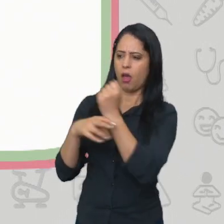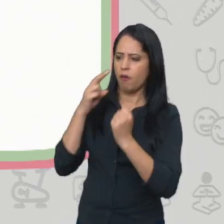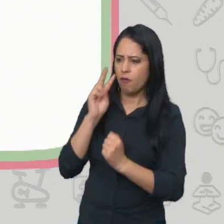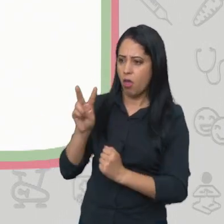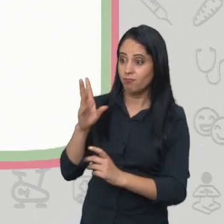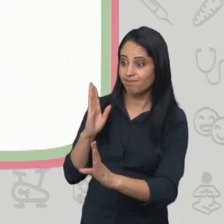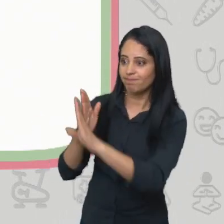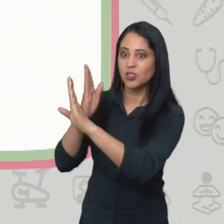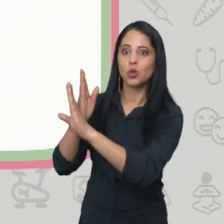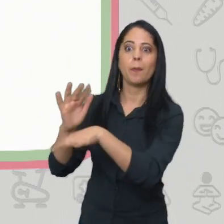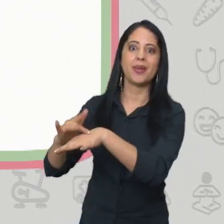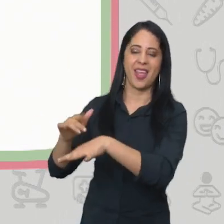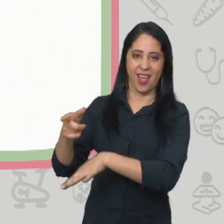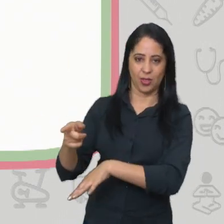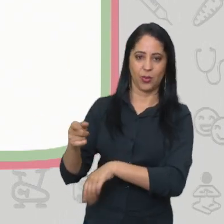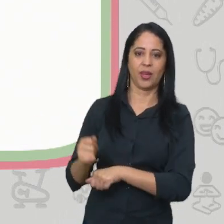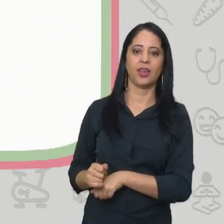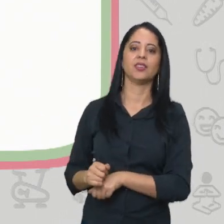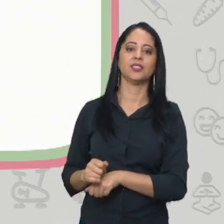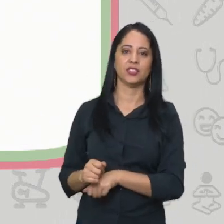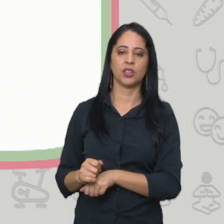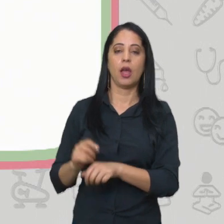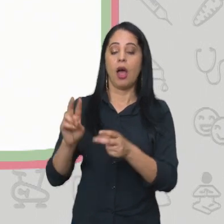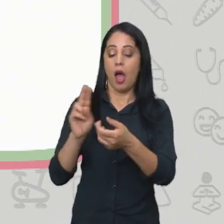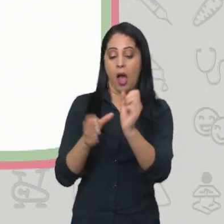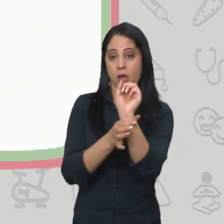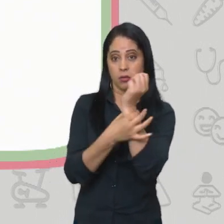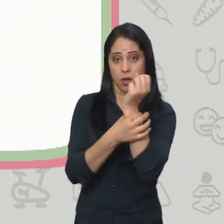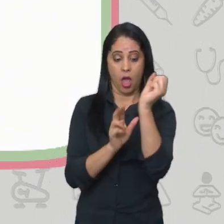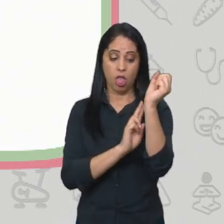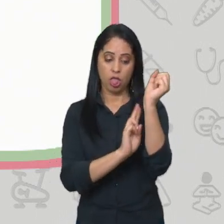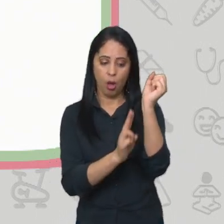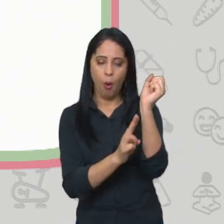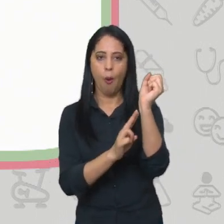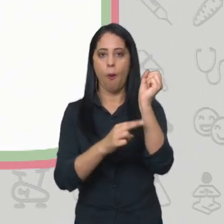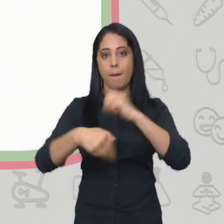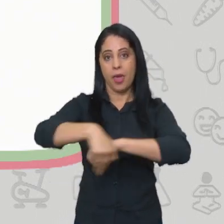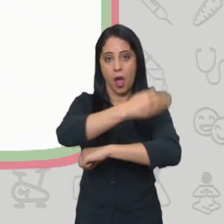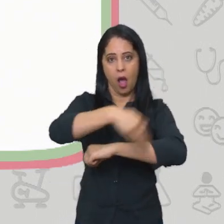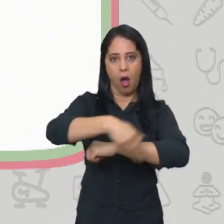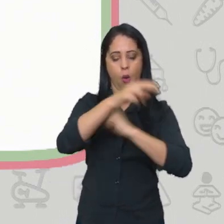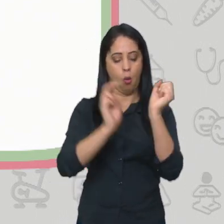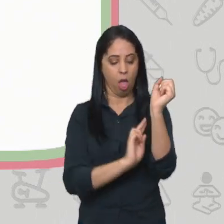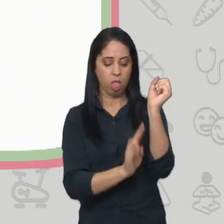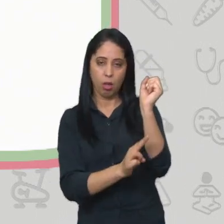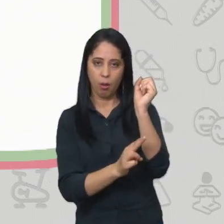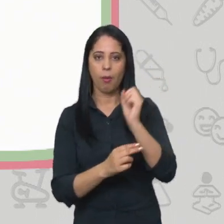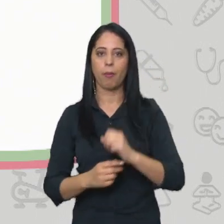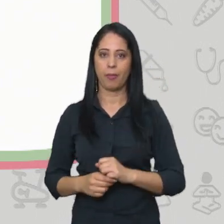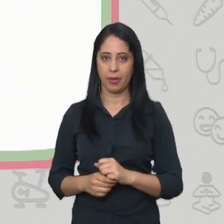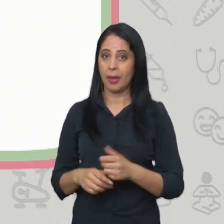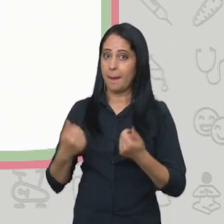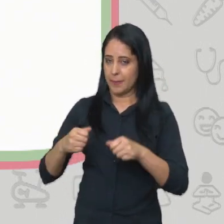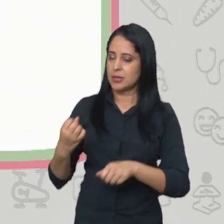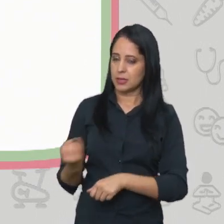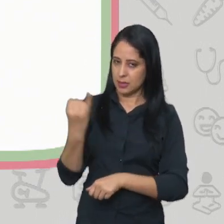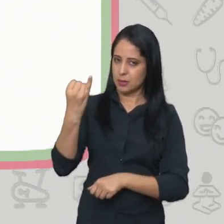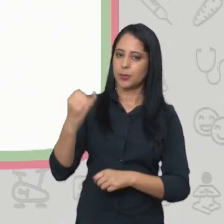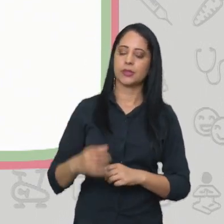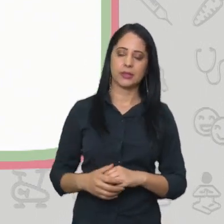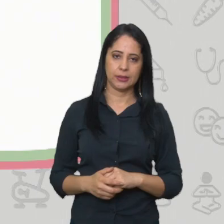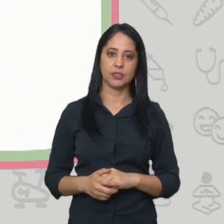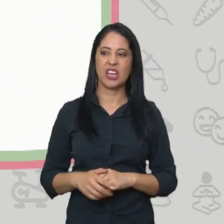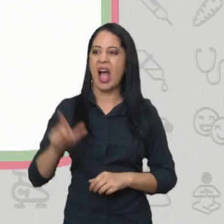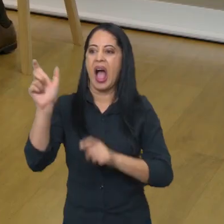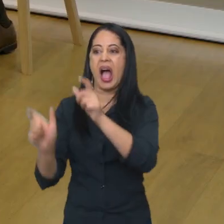do paciente, endereço, até por conta desse esquecimento, de repente ele está em algum lugar, esqueceu alguma coisa, esqueceu o endereço